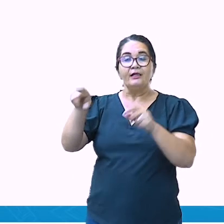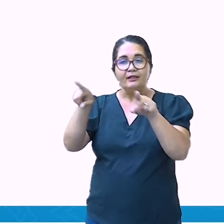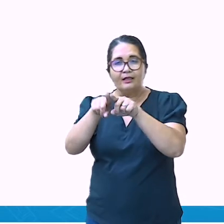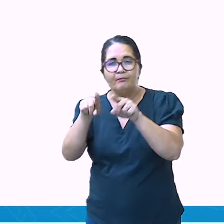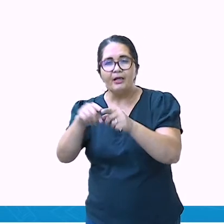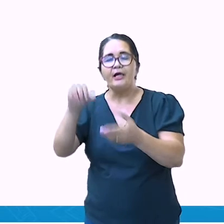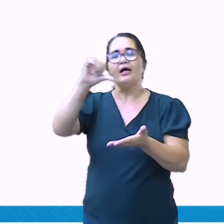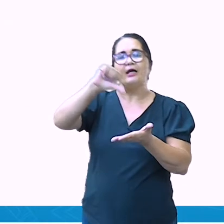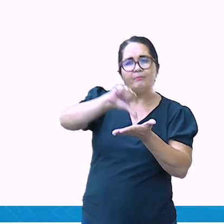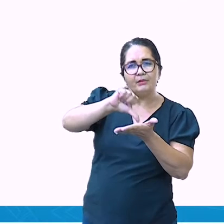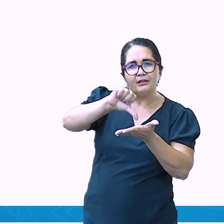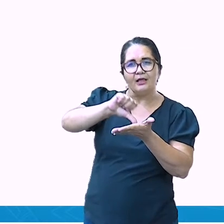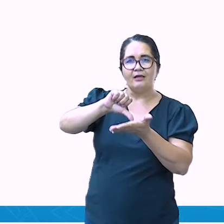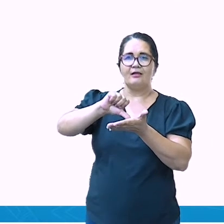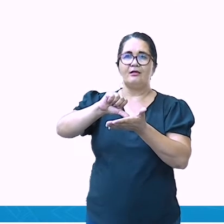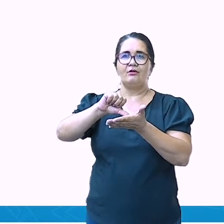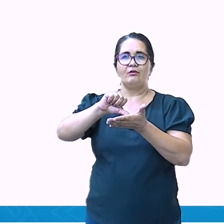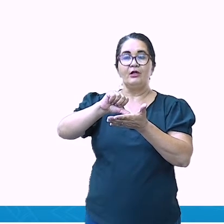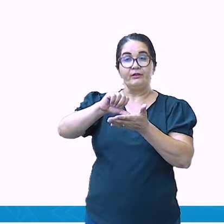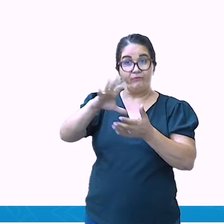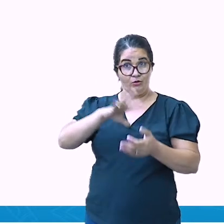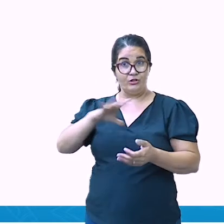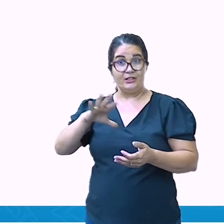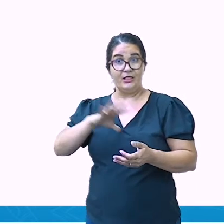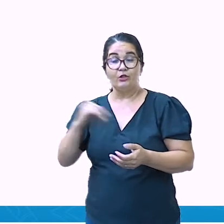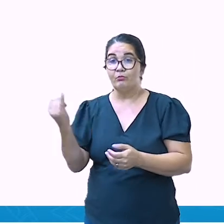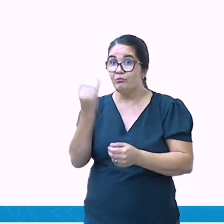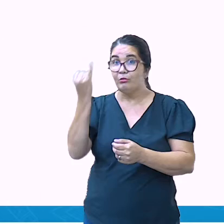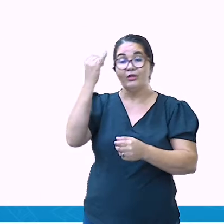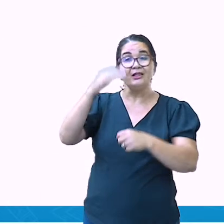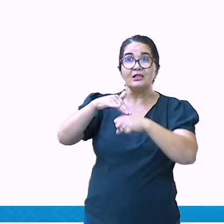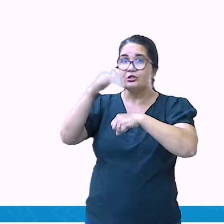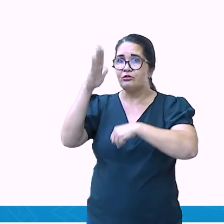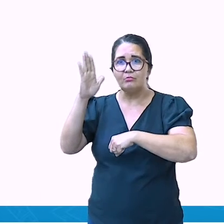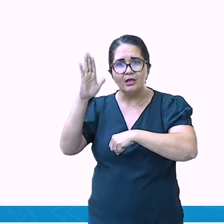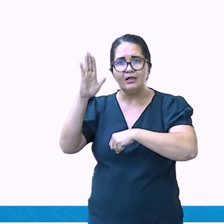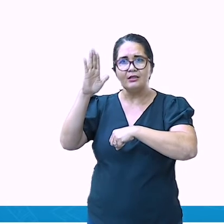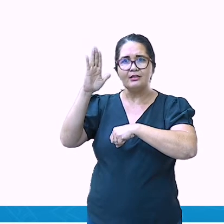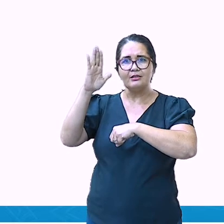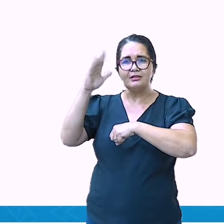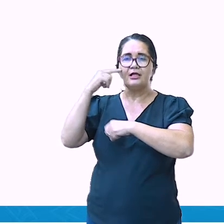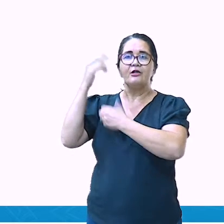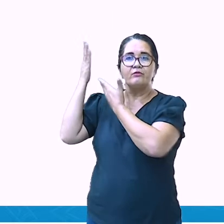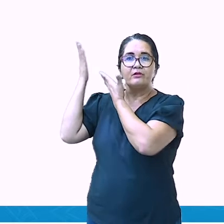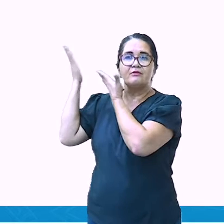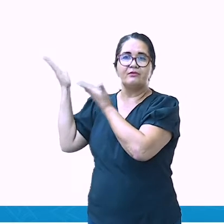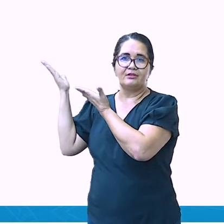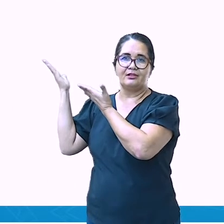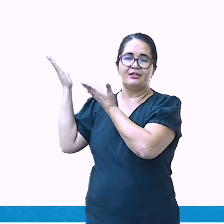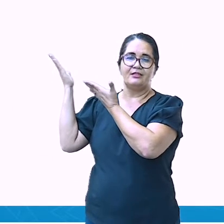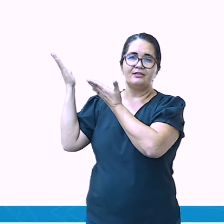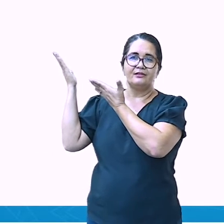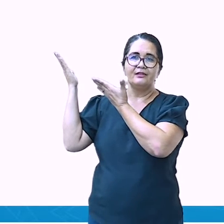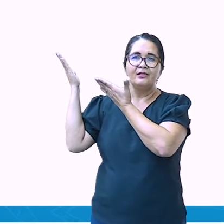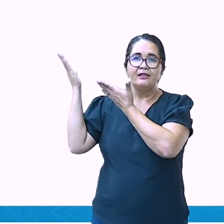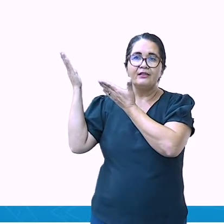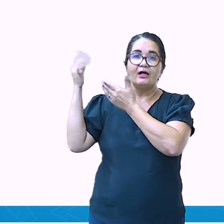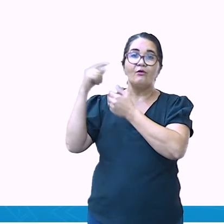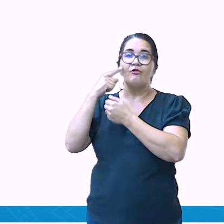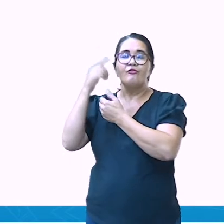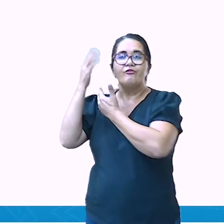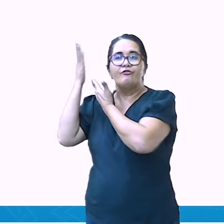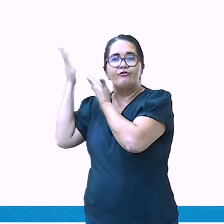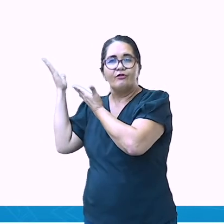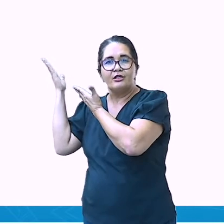Pará, a capital Belém. Tocantins, a capital Palmas. Aqui é a